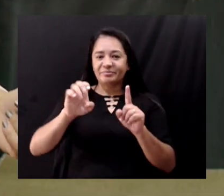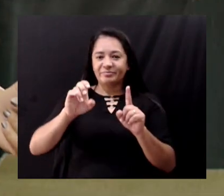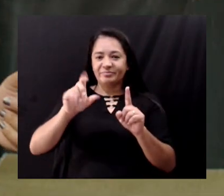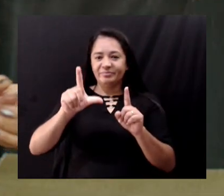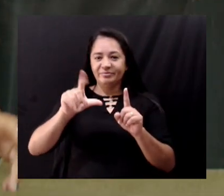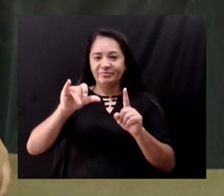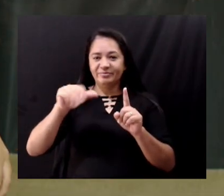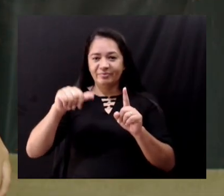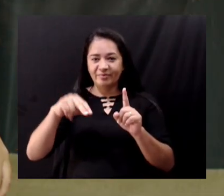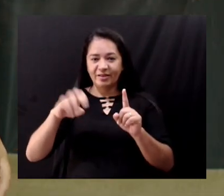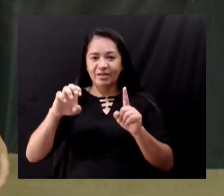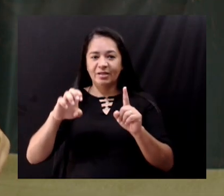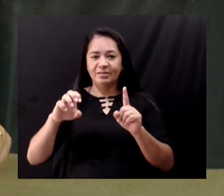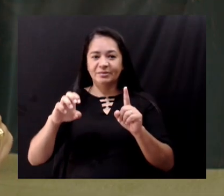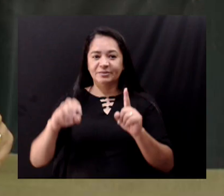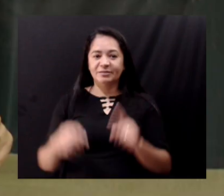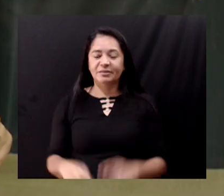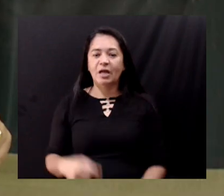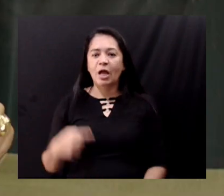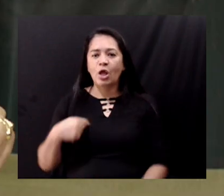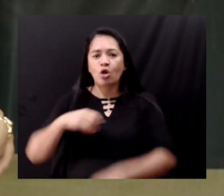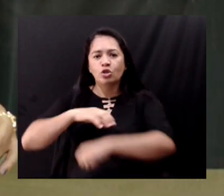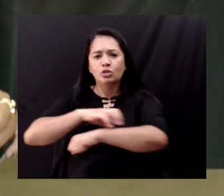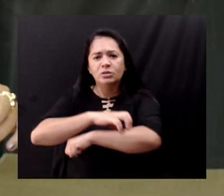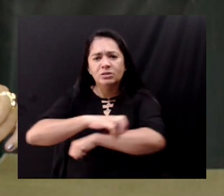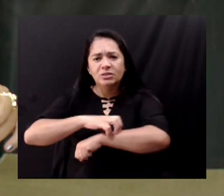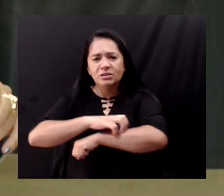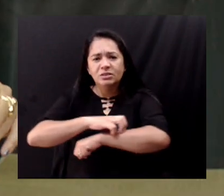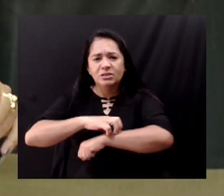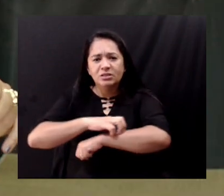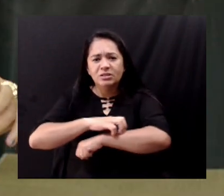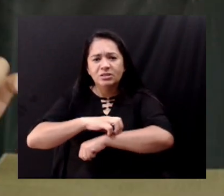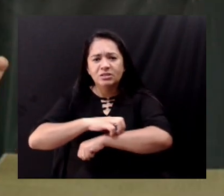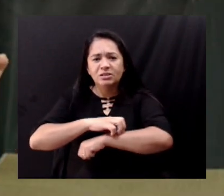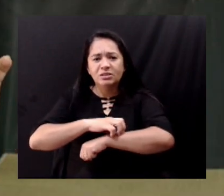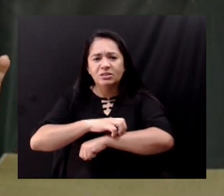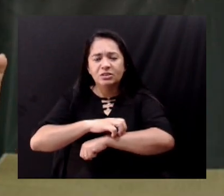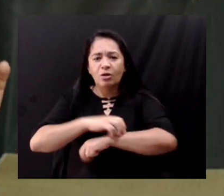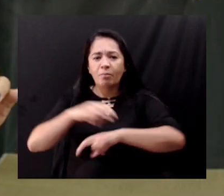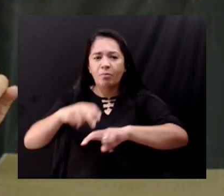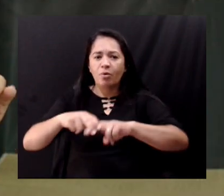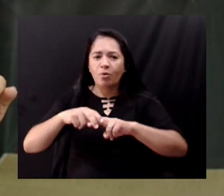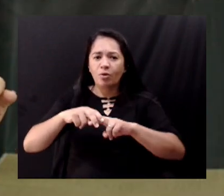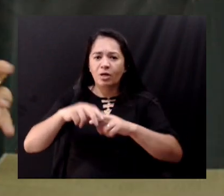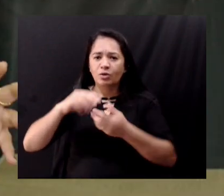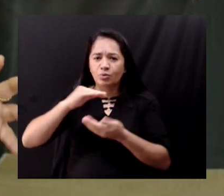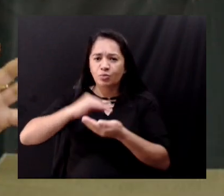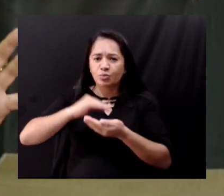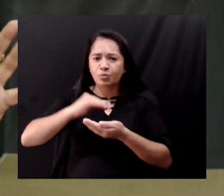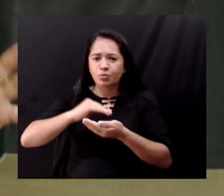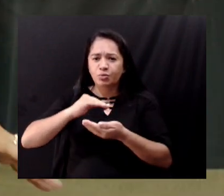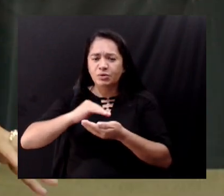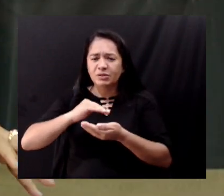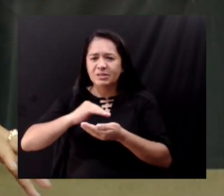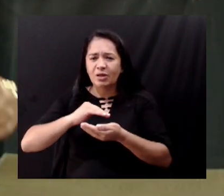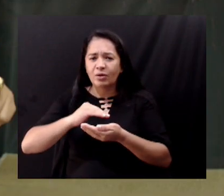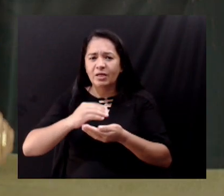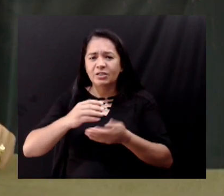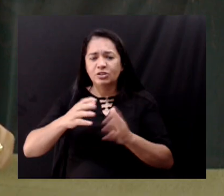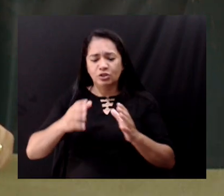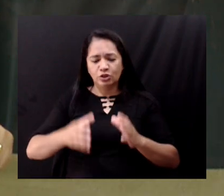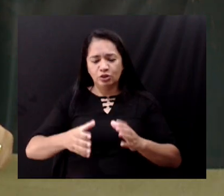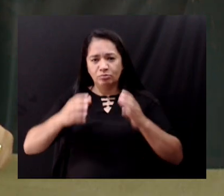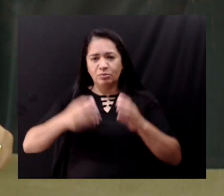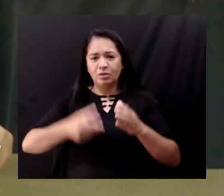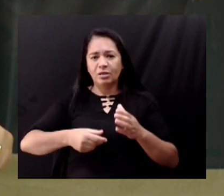uma alergia feia a um salgadinho, sério, comecei a ler rótulo de tudo. Esses ultraprocessados